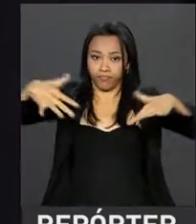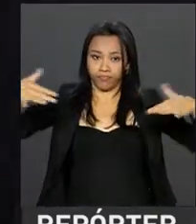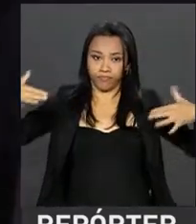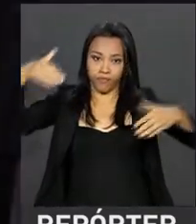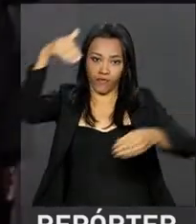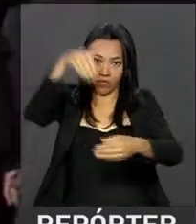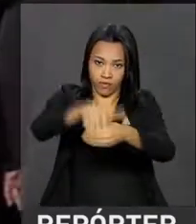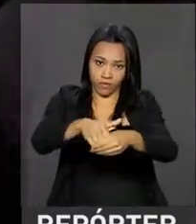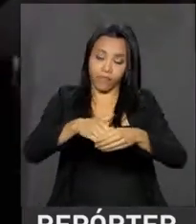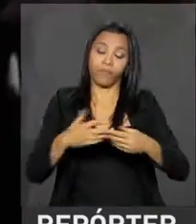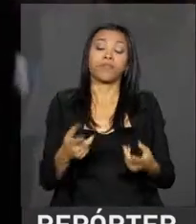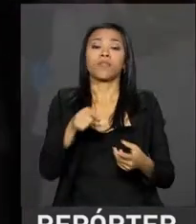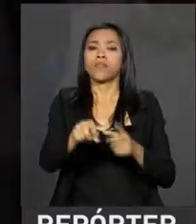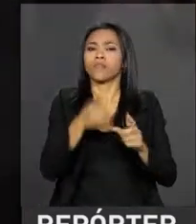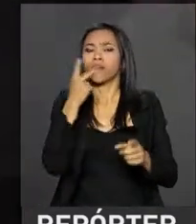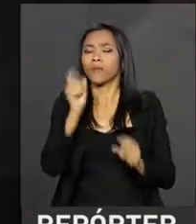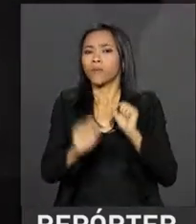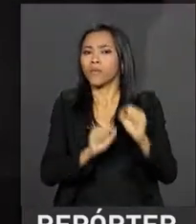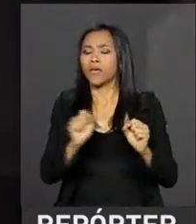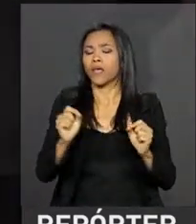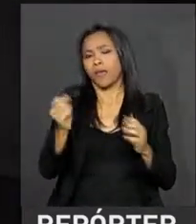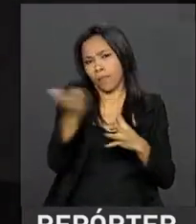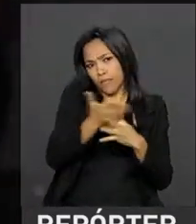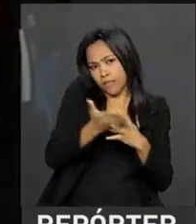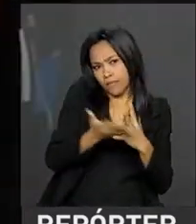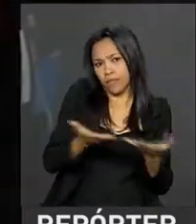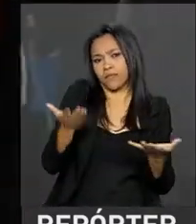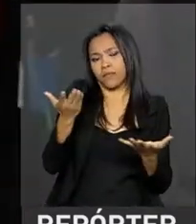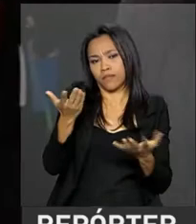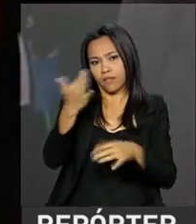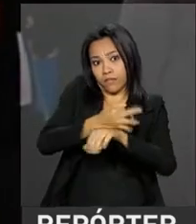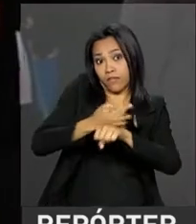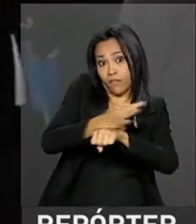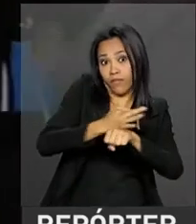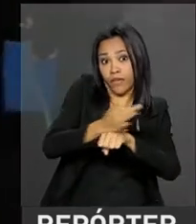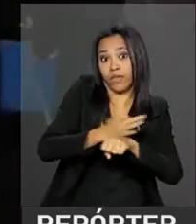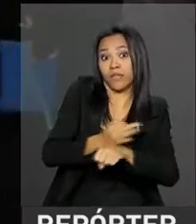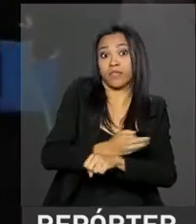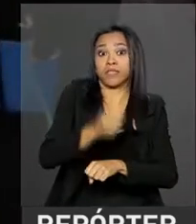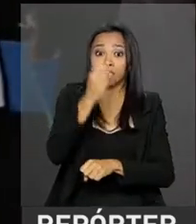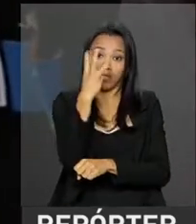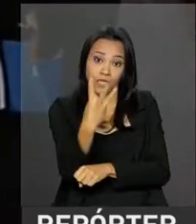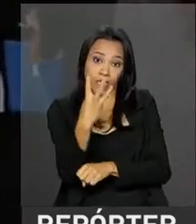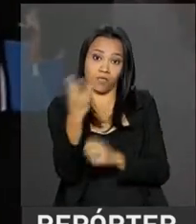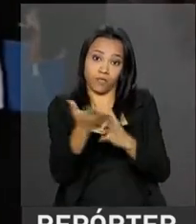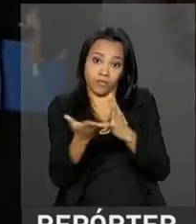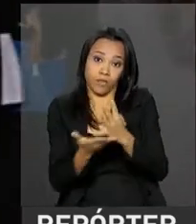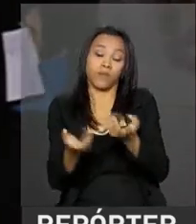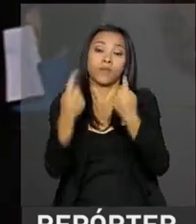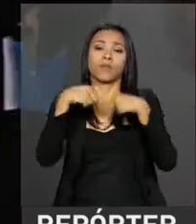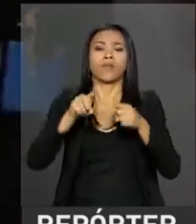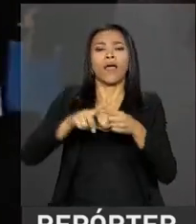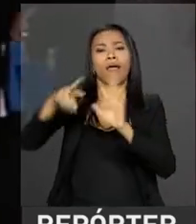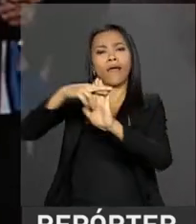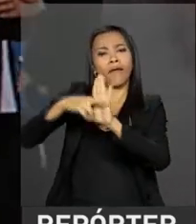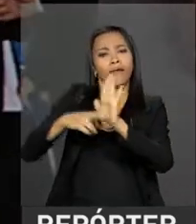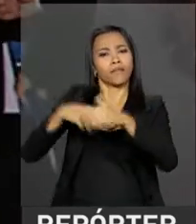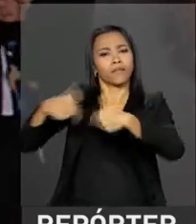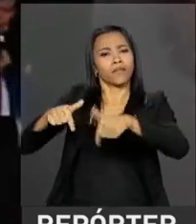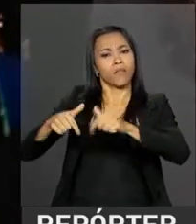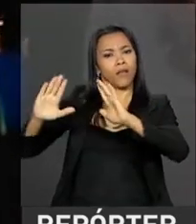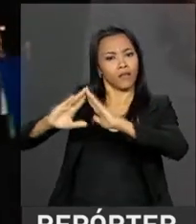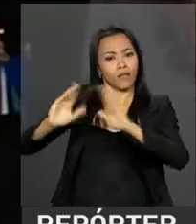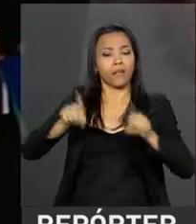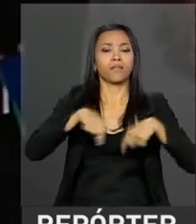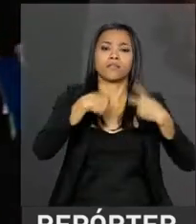outras medidas, a possibilidade de parcelamento de férias em até 3 períodos ao ano, regras para a realização de trabalho em casa